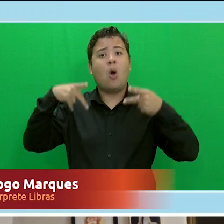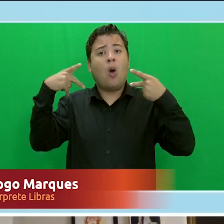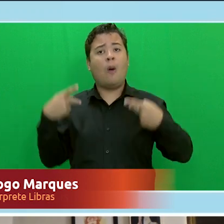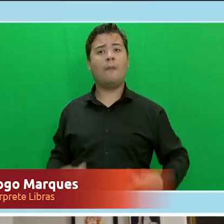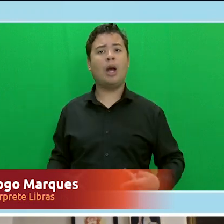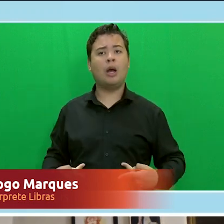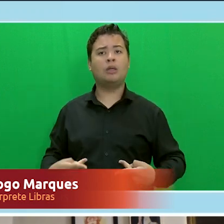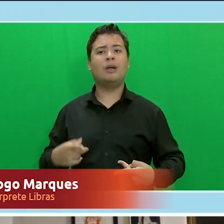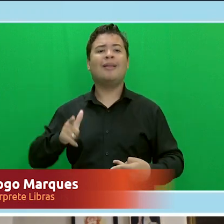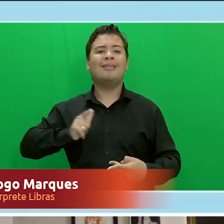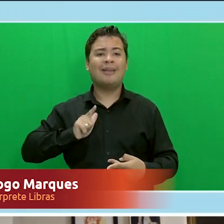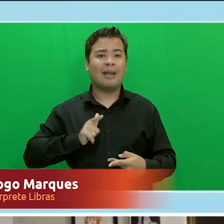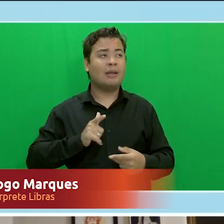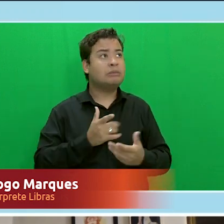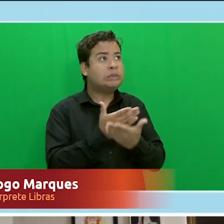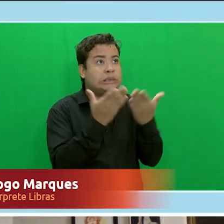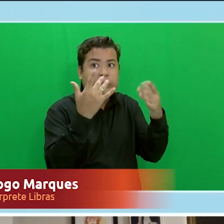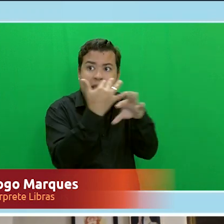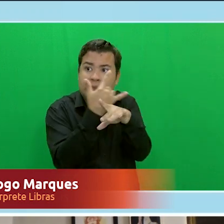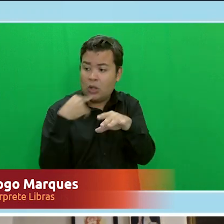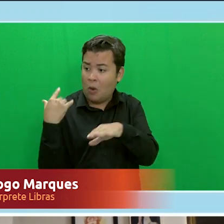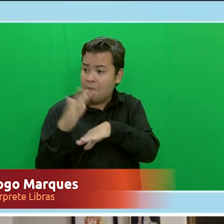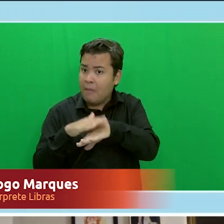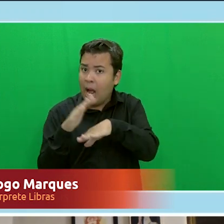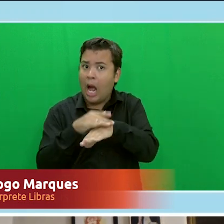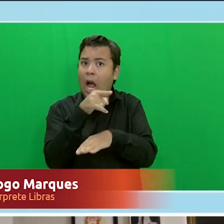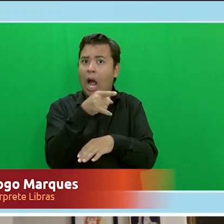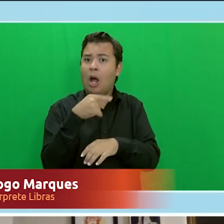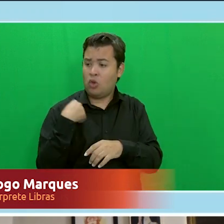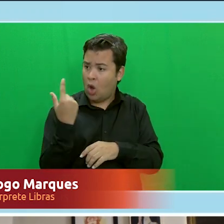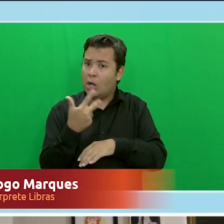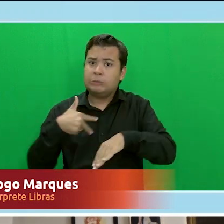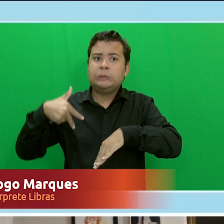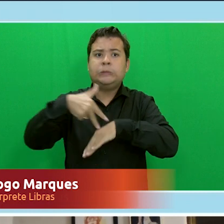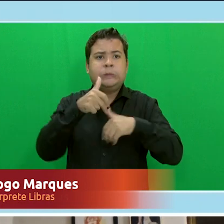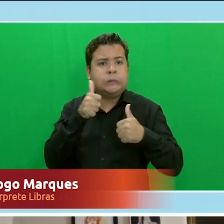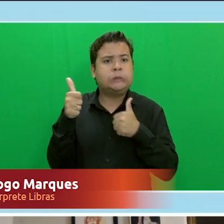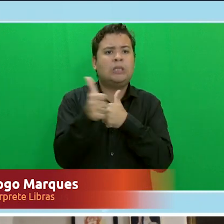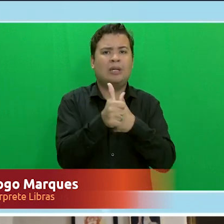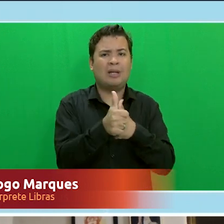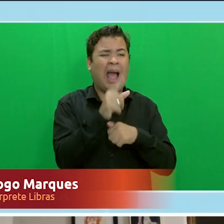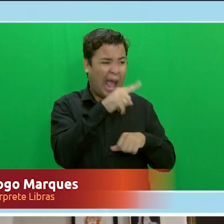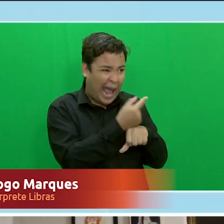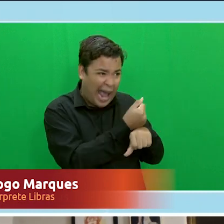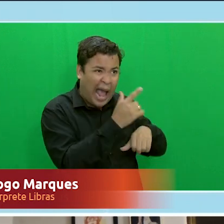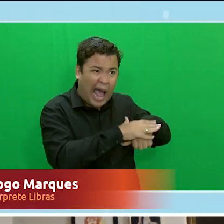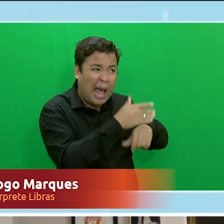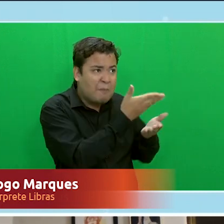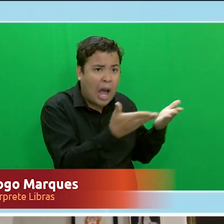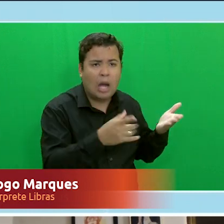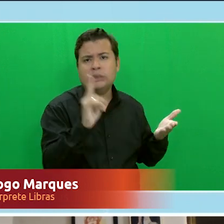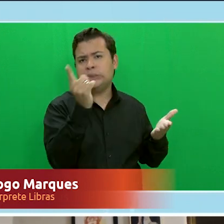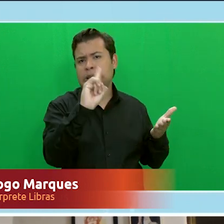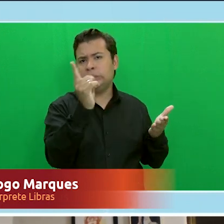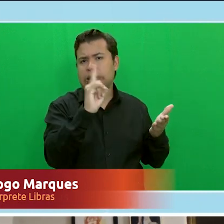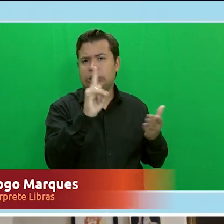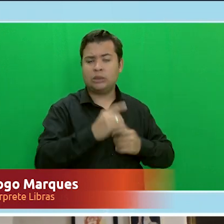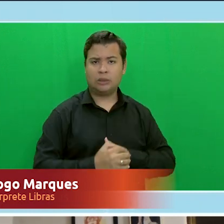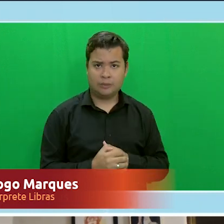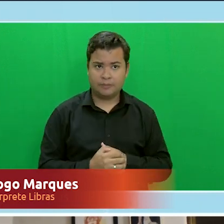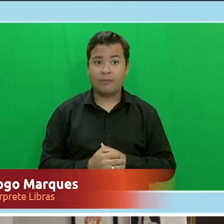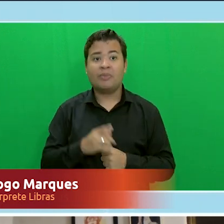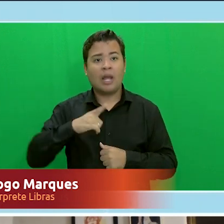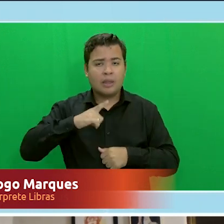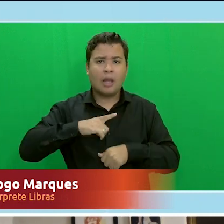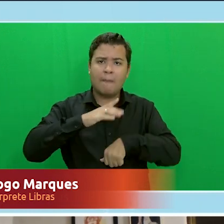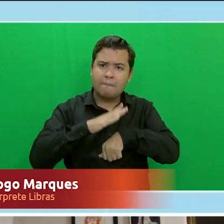somos os protagonistas dessa grande obra e não o capital. E nós temos que romper com isso, né? E esse